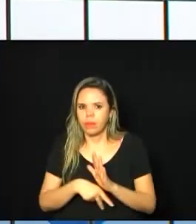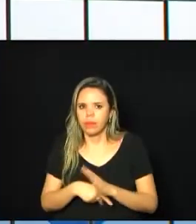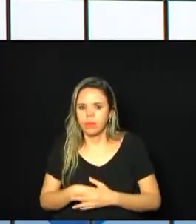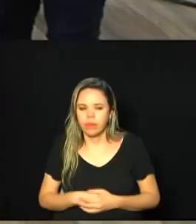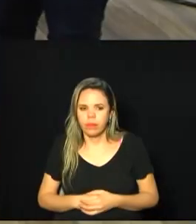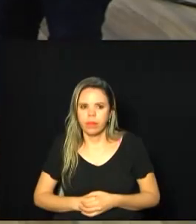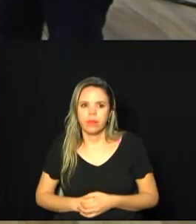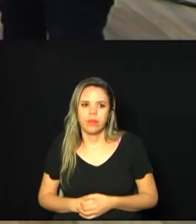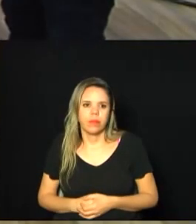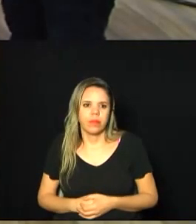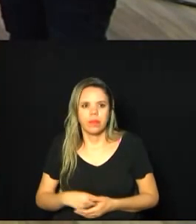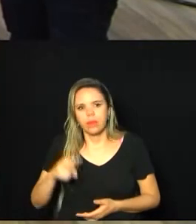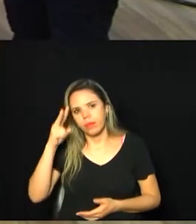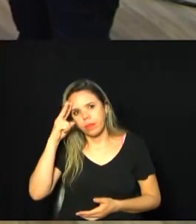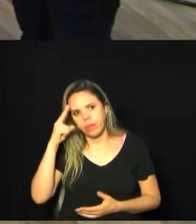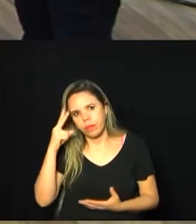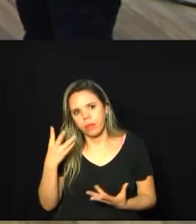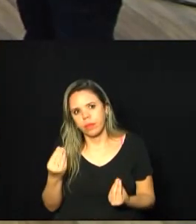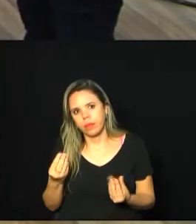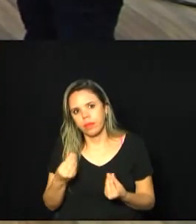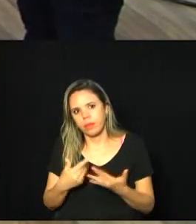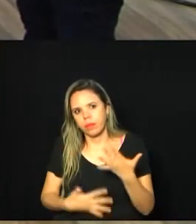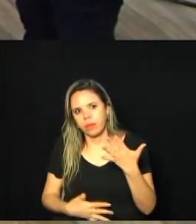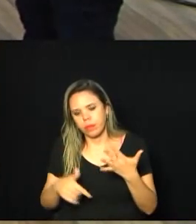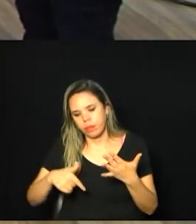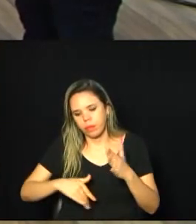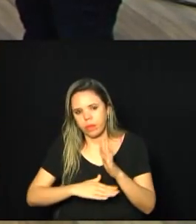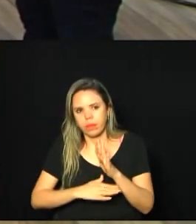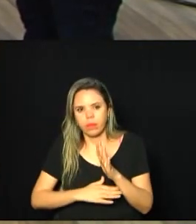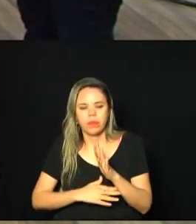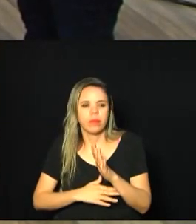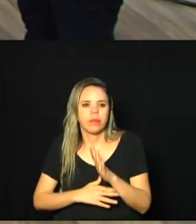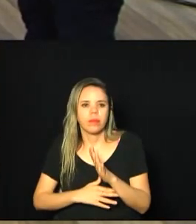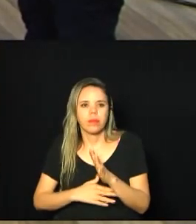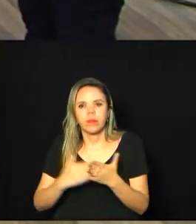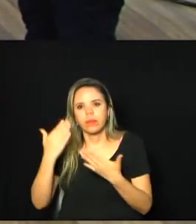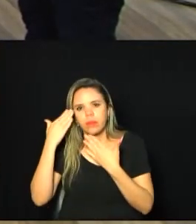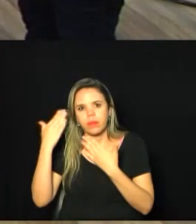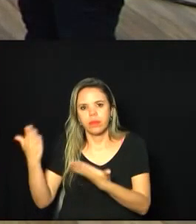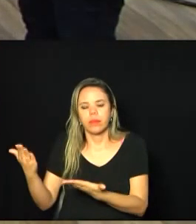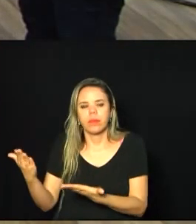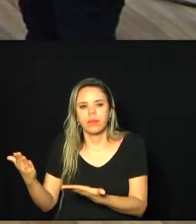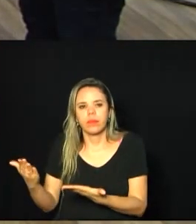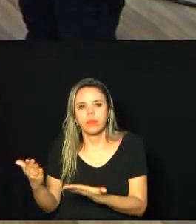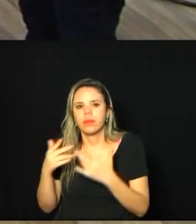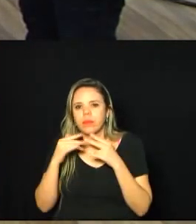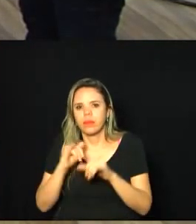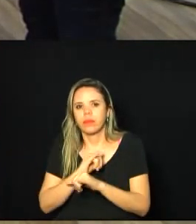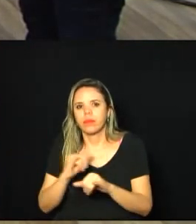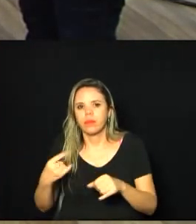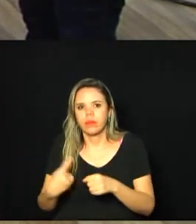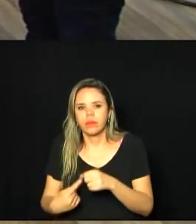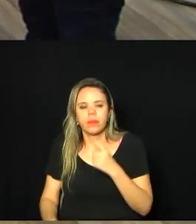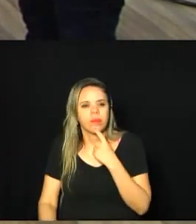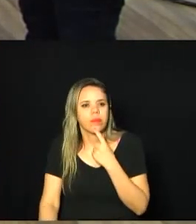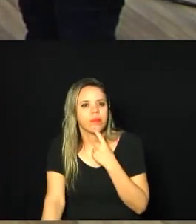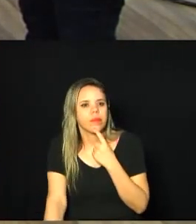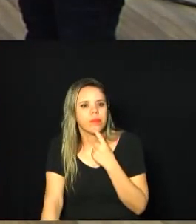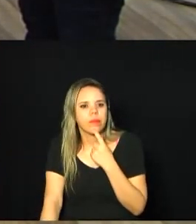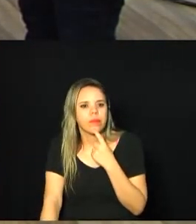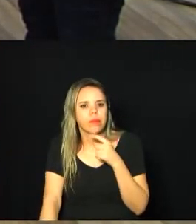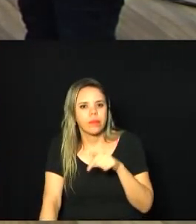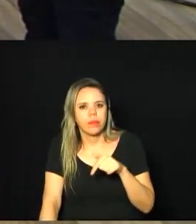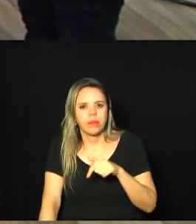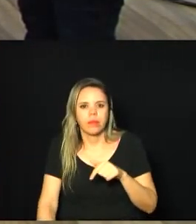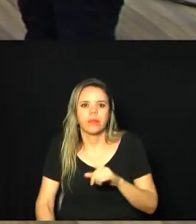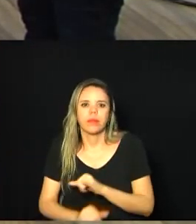na pauta. Segunda-feira agitada aqui no Legislativo. Mirna Abreu, muito obrigado então pelas notícias da metrópole de Campinas e aqui